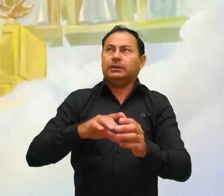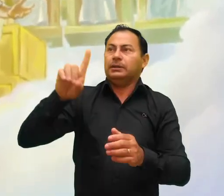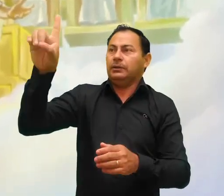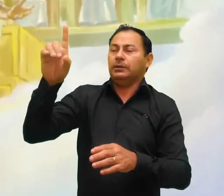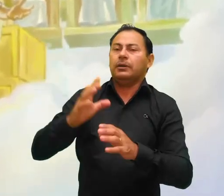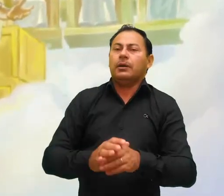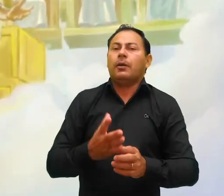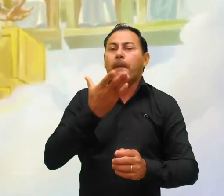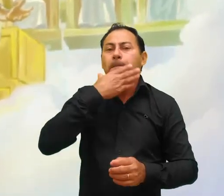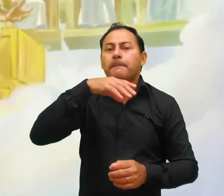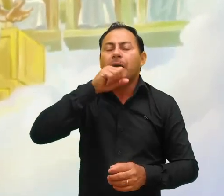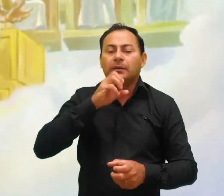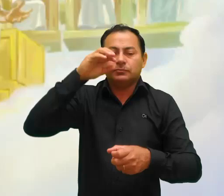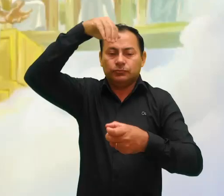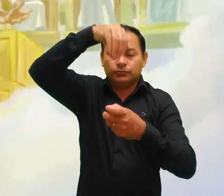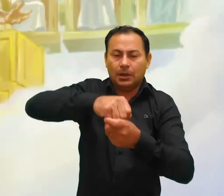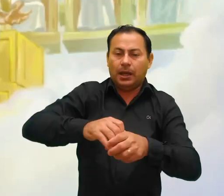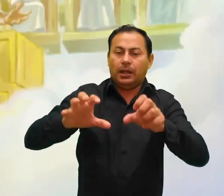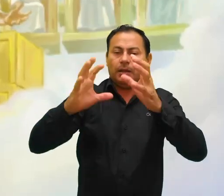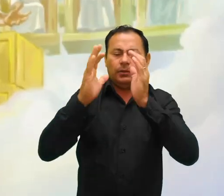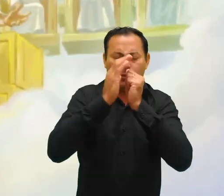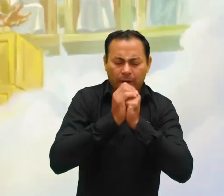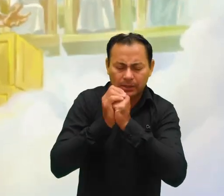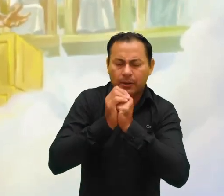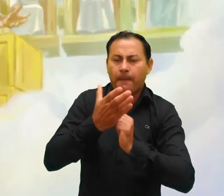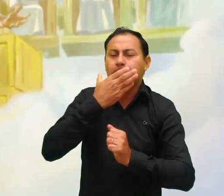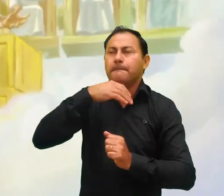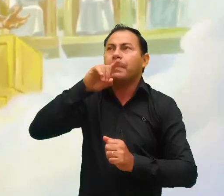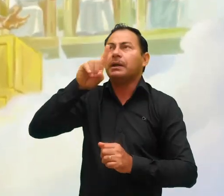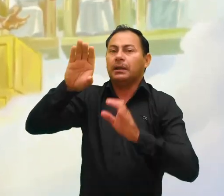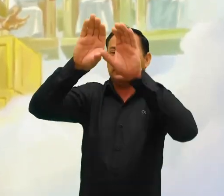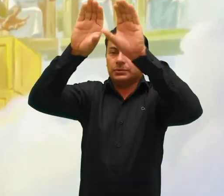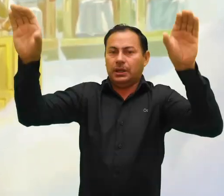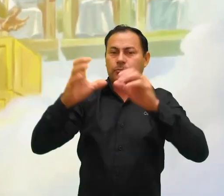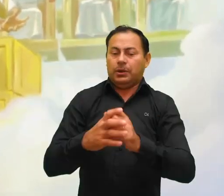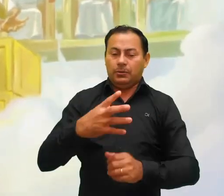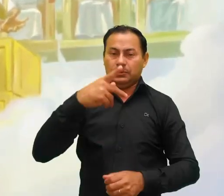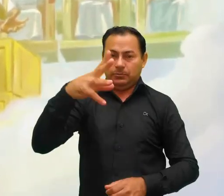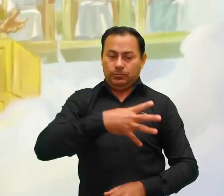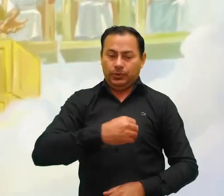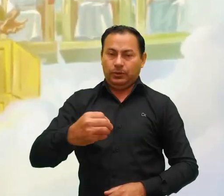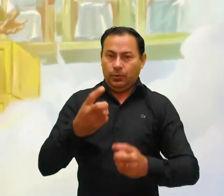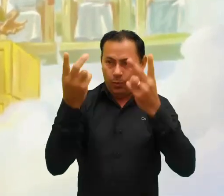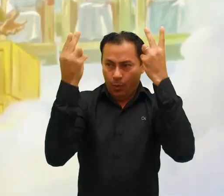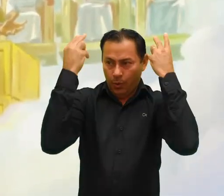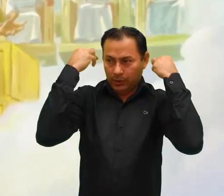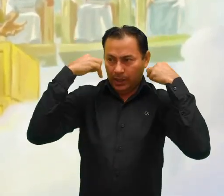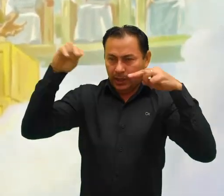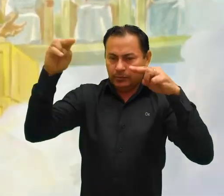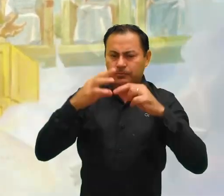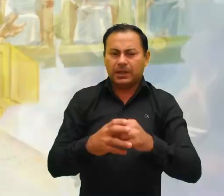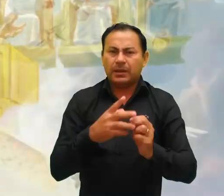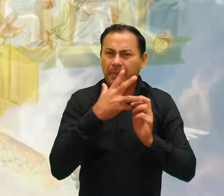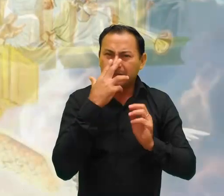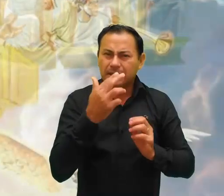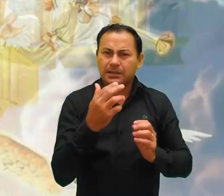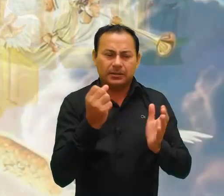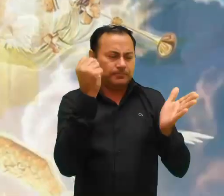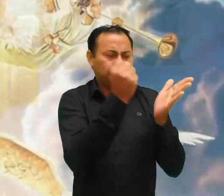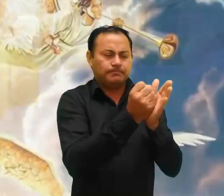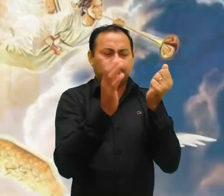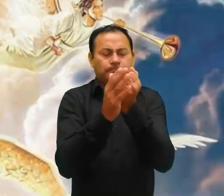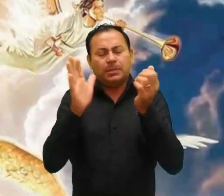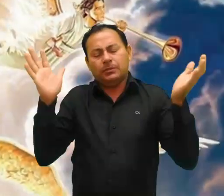Pai, transfere o centro da adoração no céu dele para seu filho, o Cordeiro, com a aparência de ter sido